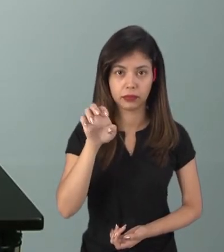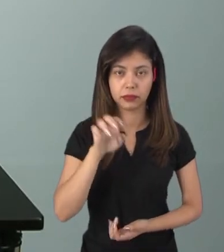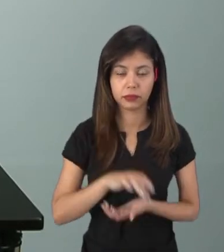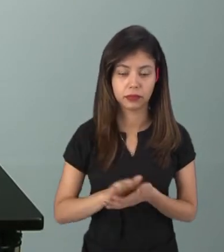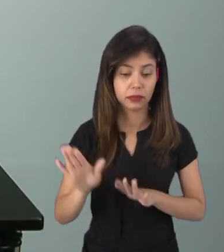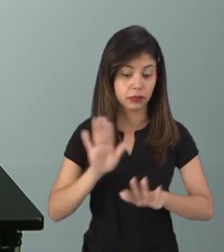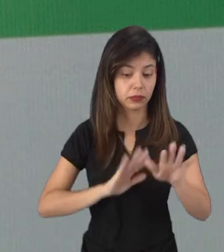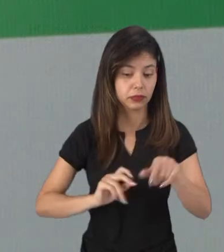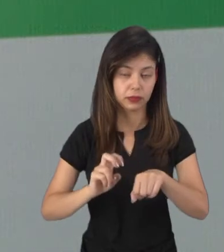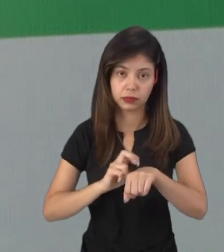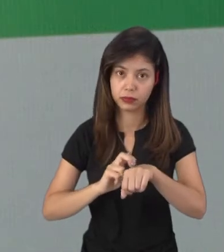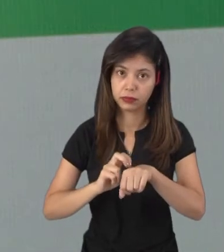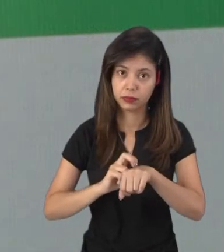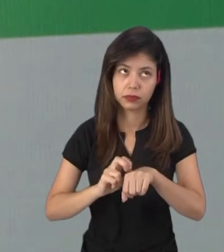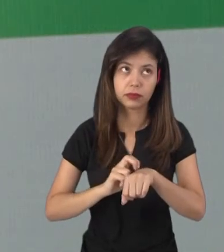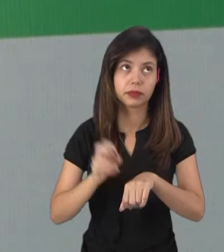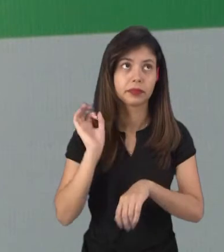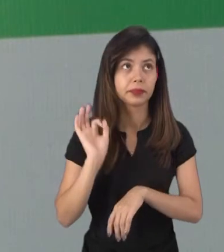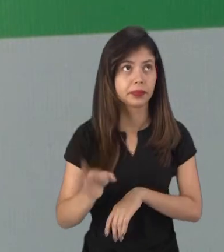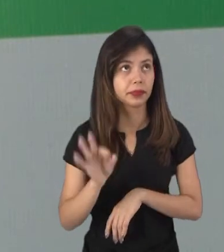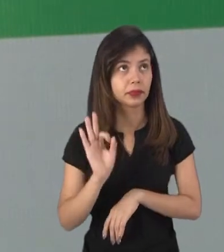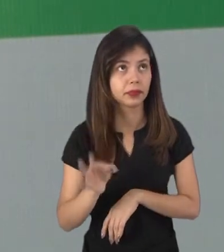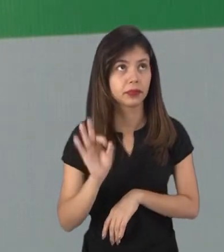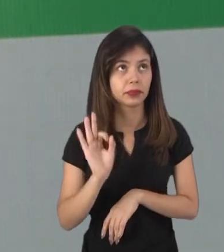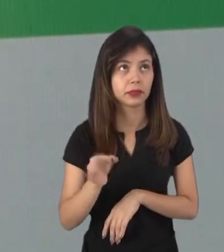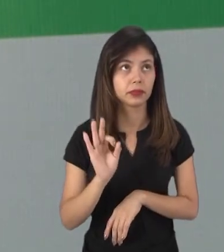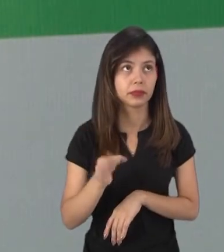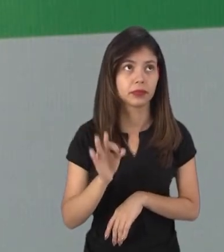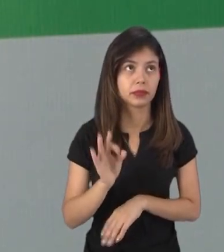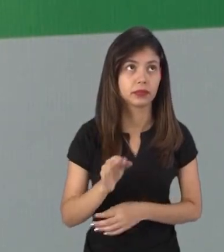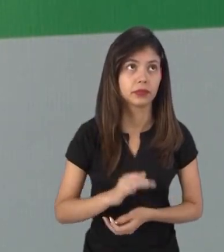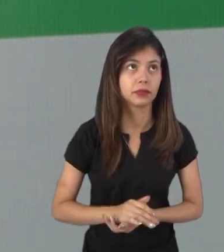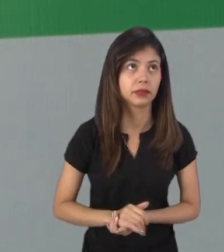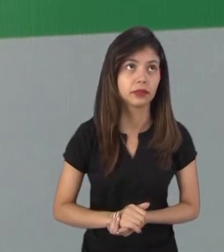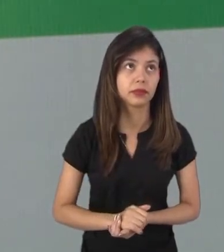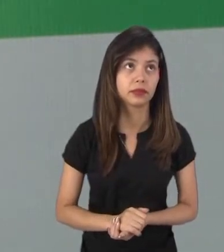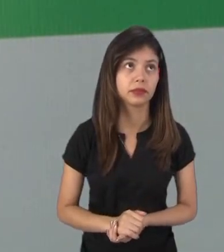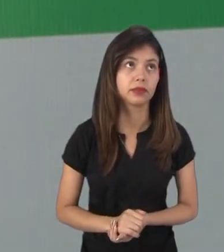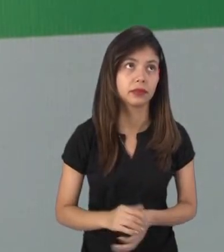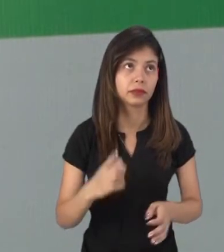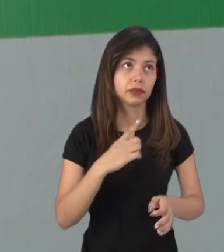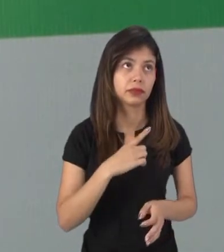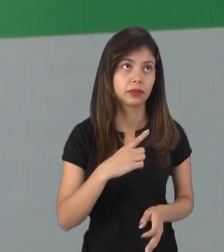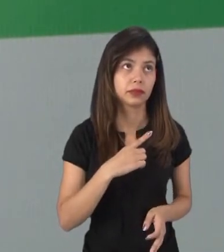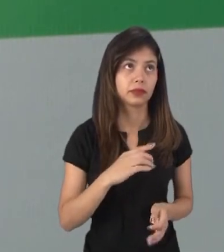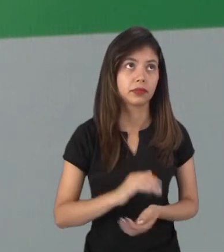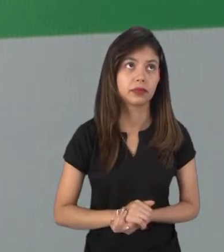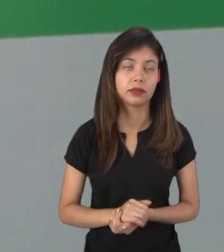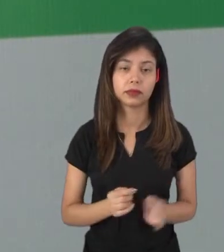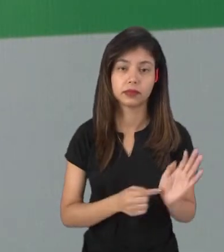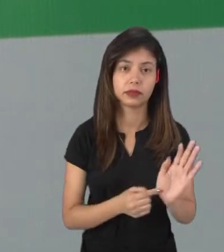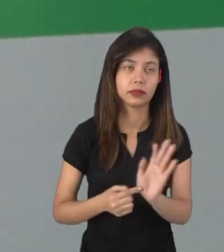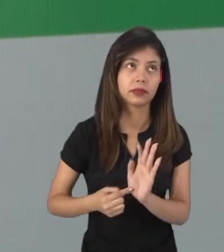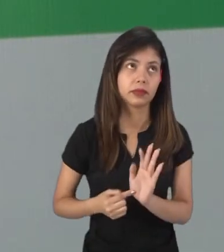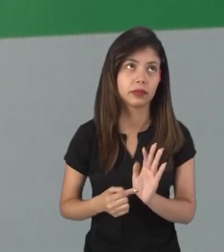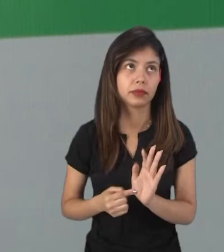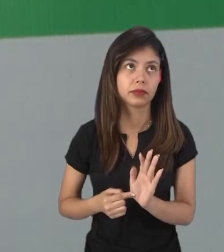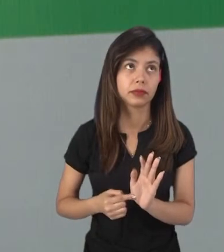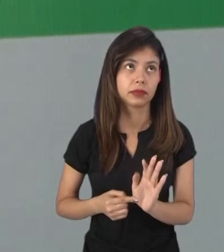área verde, isso mesmo, né? As cidades também, elas compõem, né,